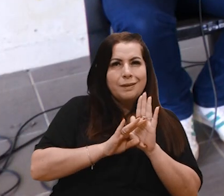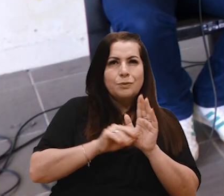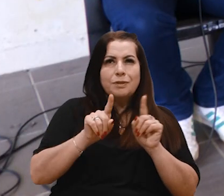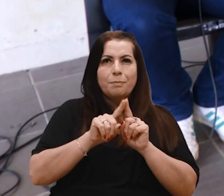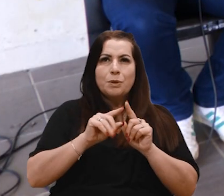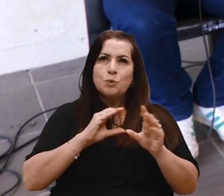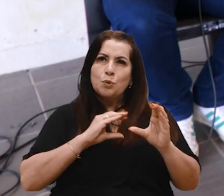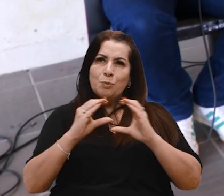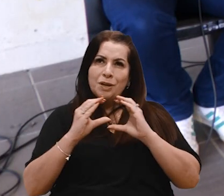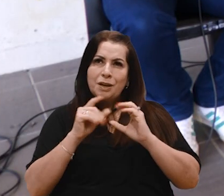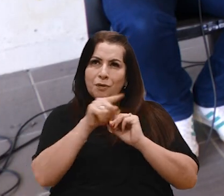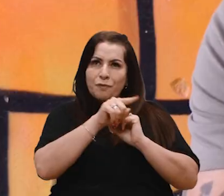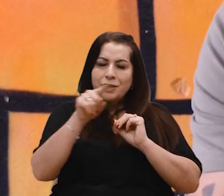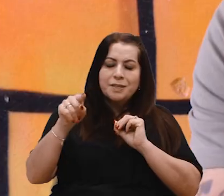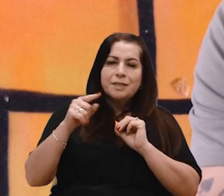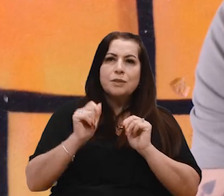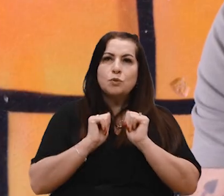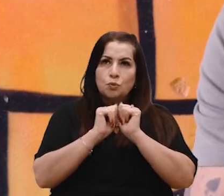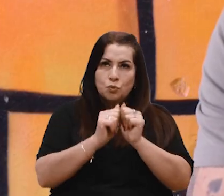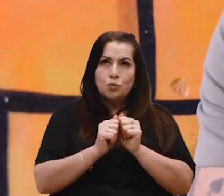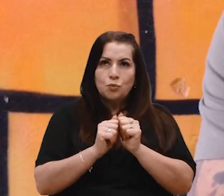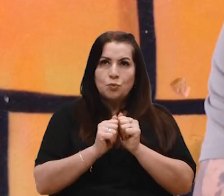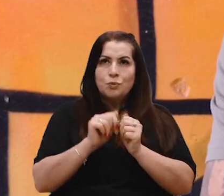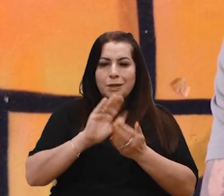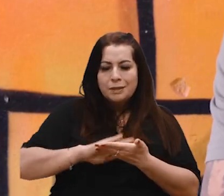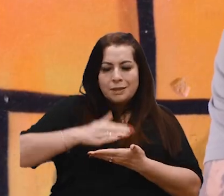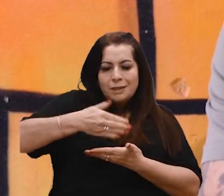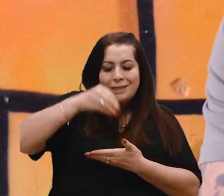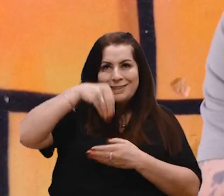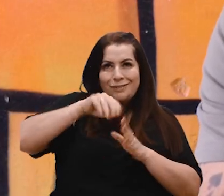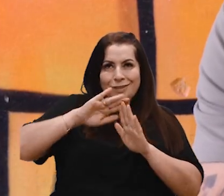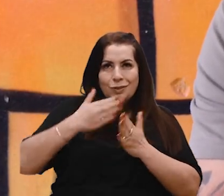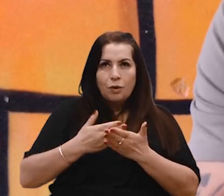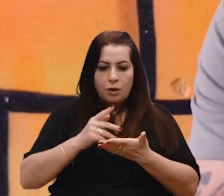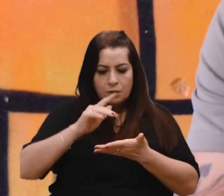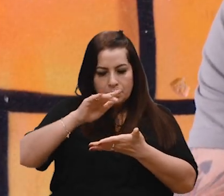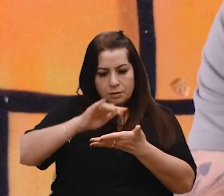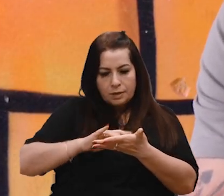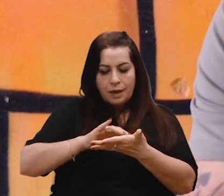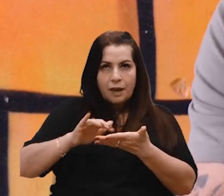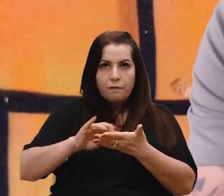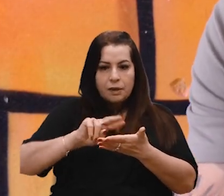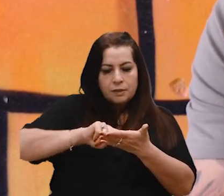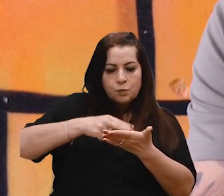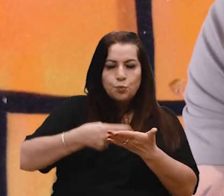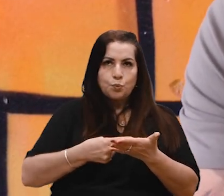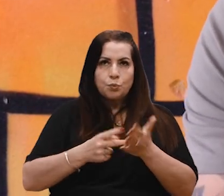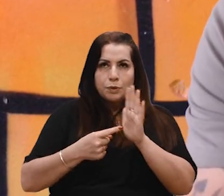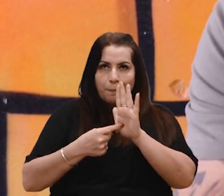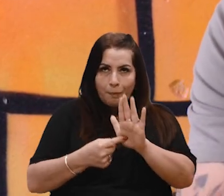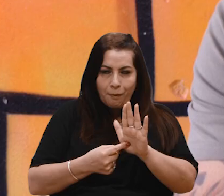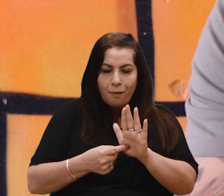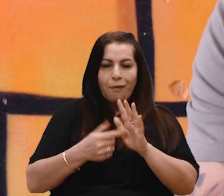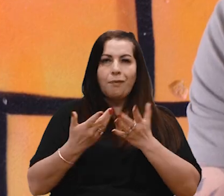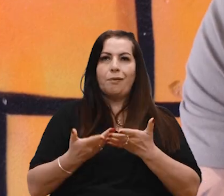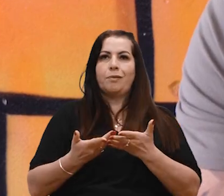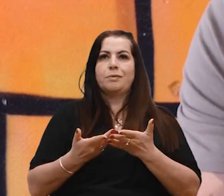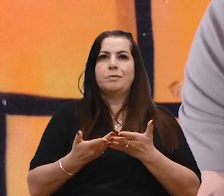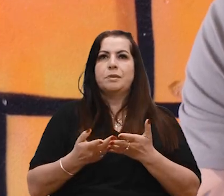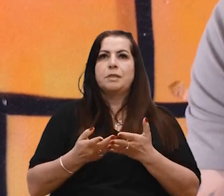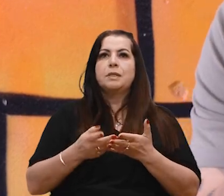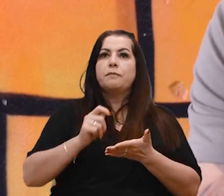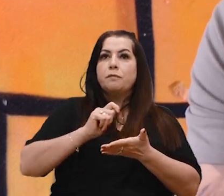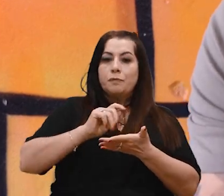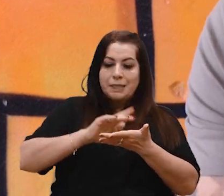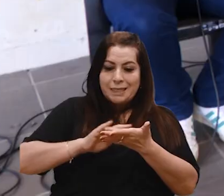um texto ou até mesmo se comunicar com você, né, através do Chromebook. Então ele escreve, ele traduz e ele te